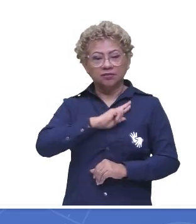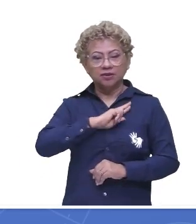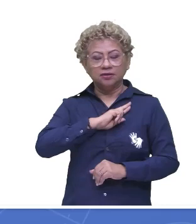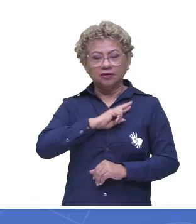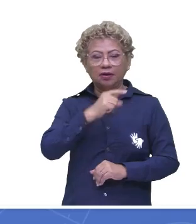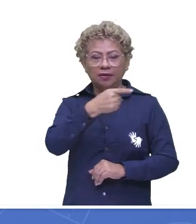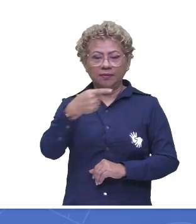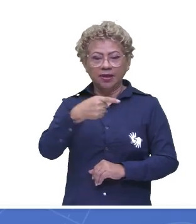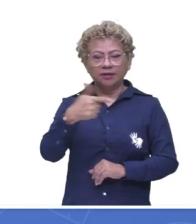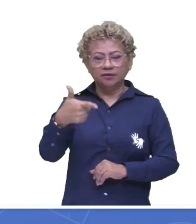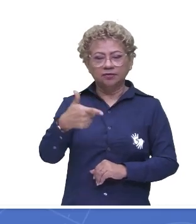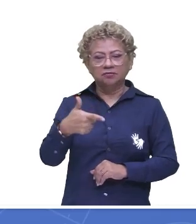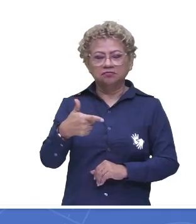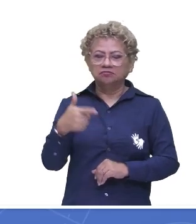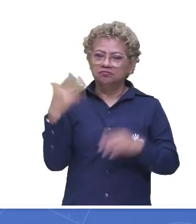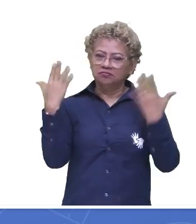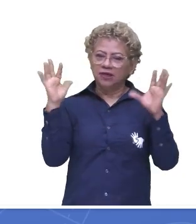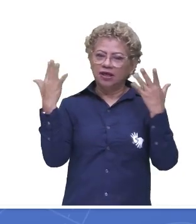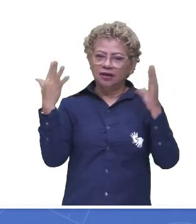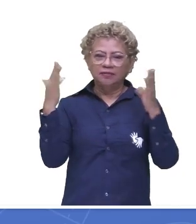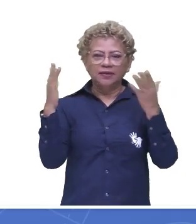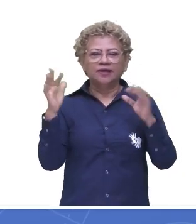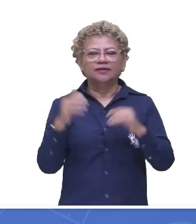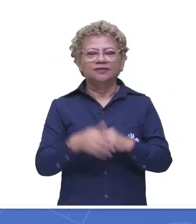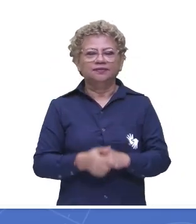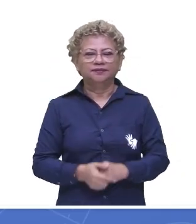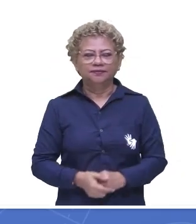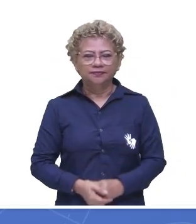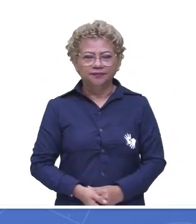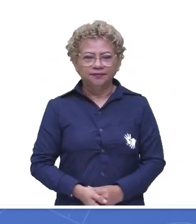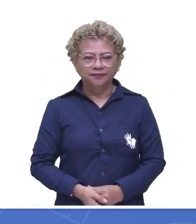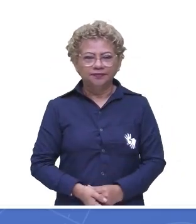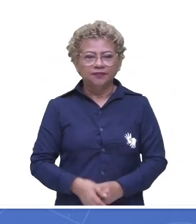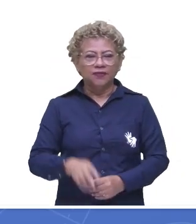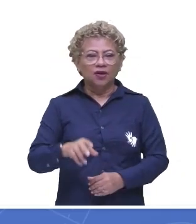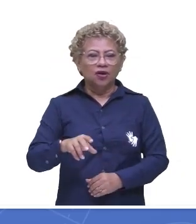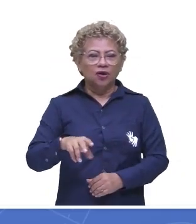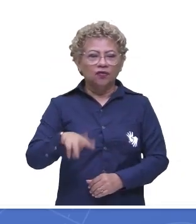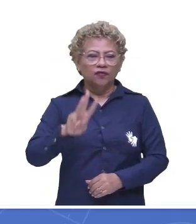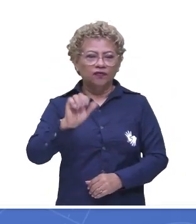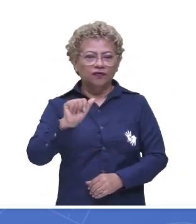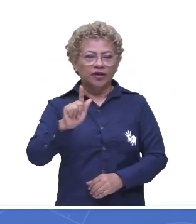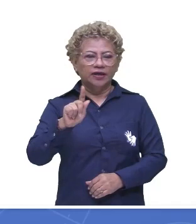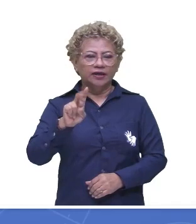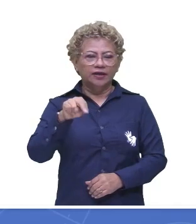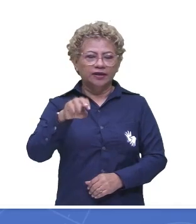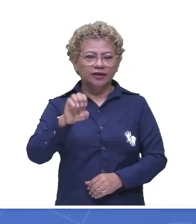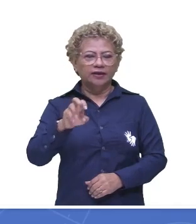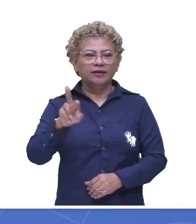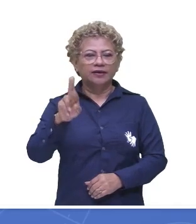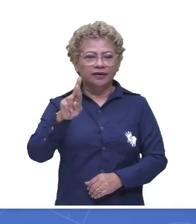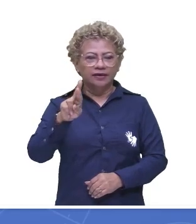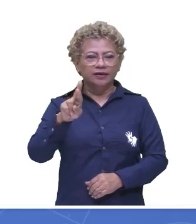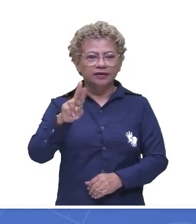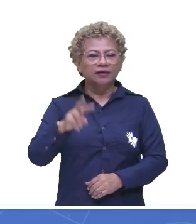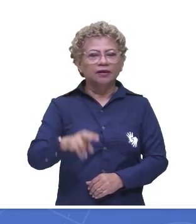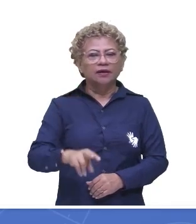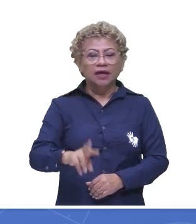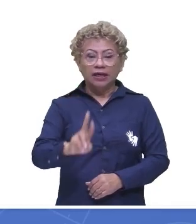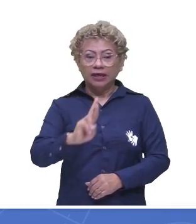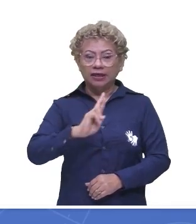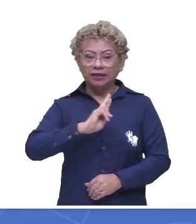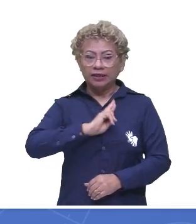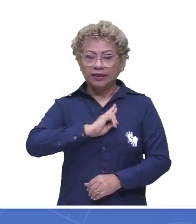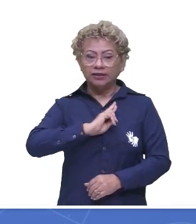menos 2. Muito bem, Tatiane, vamos lá. Wagner, o Wagner colocou da escola estadual